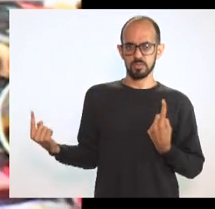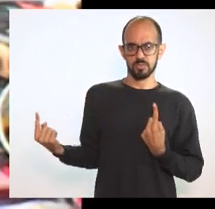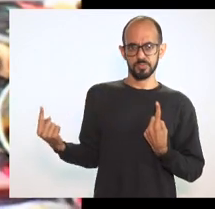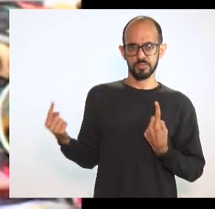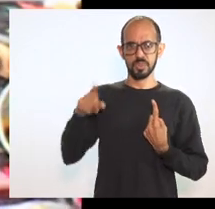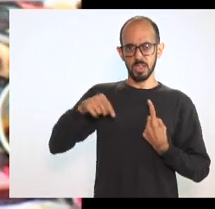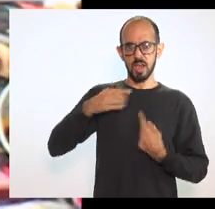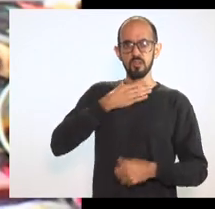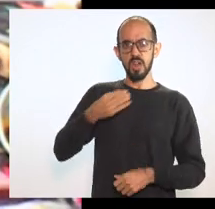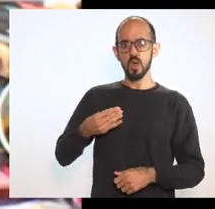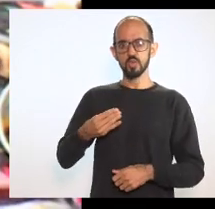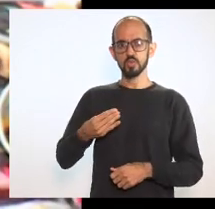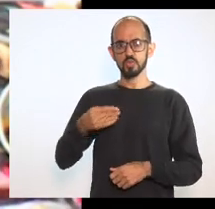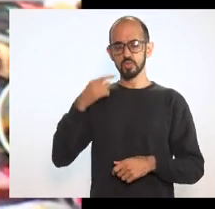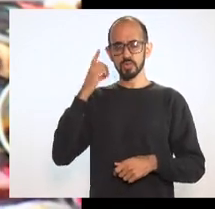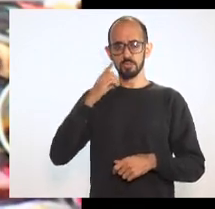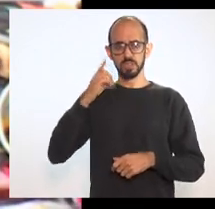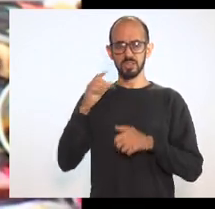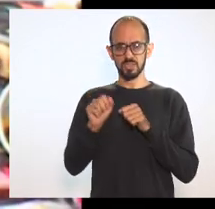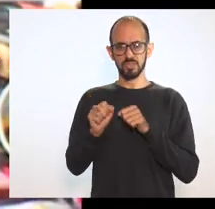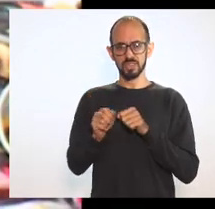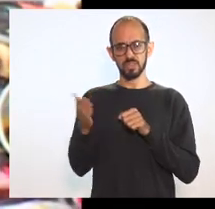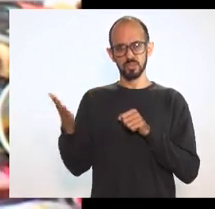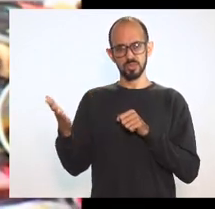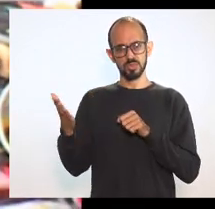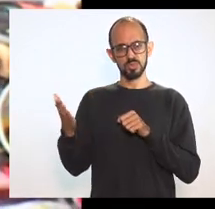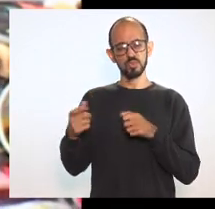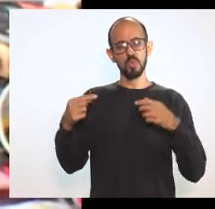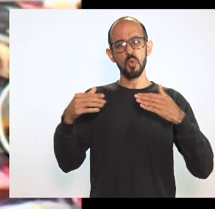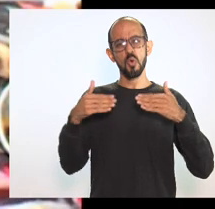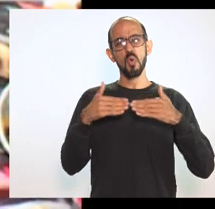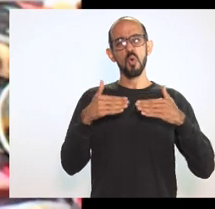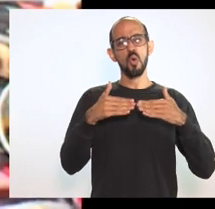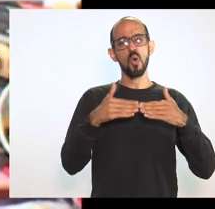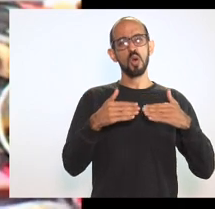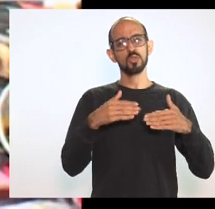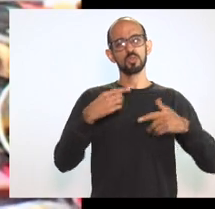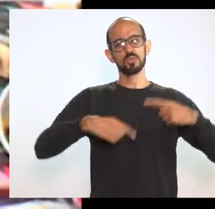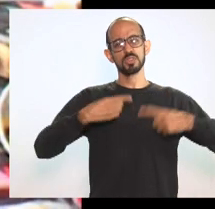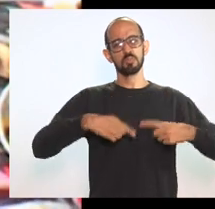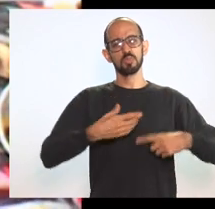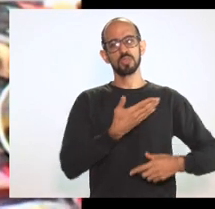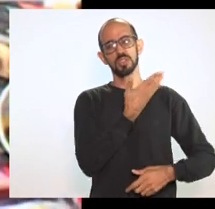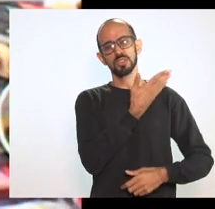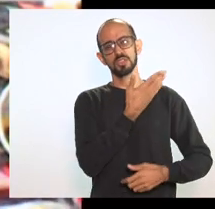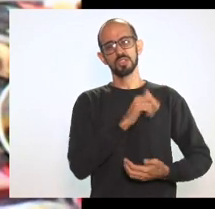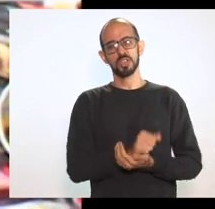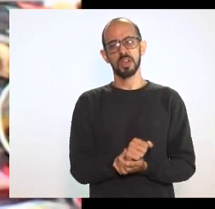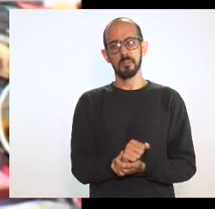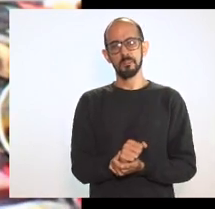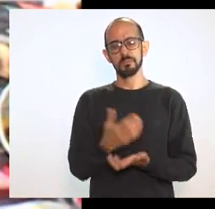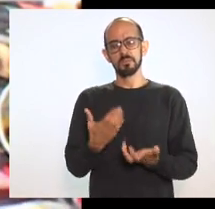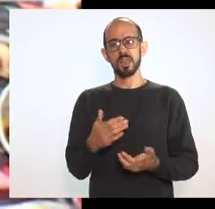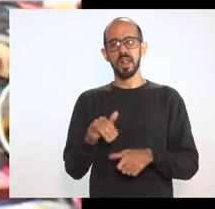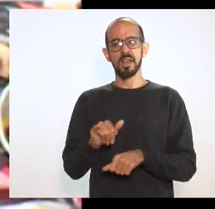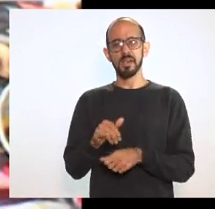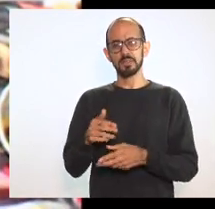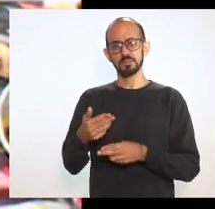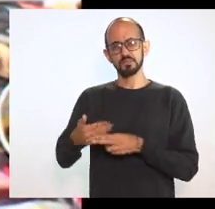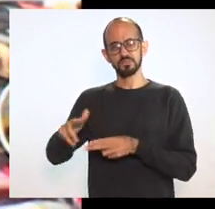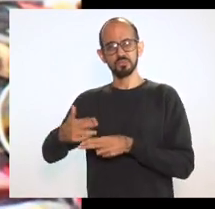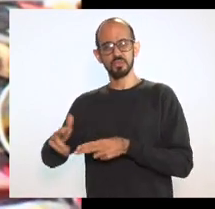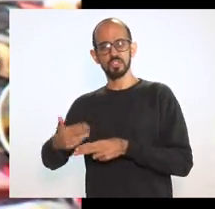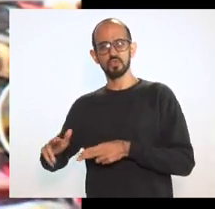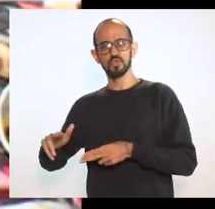esses deputados que estão fazendo isso fazem coro com essa política genocida. Querem disfarçar o fracasso do Bolsonaro para garantir acesso à